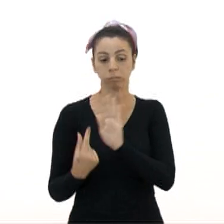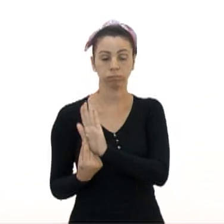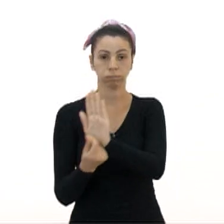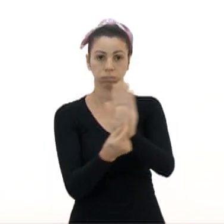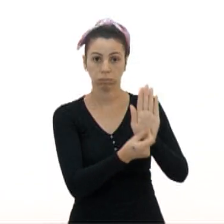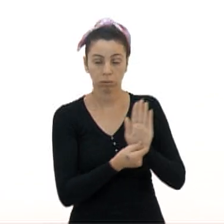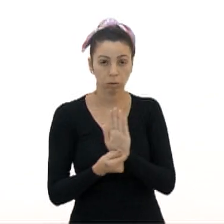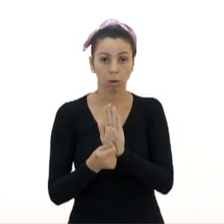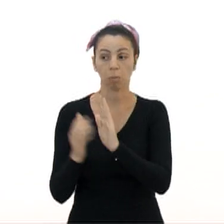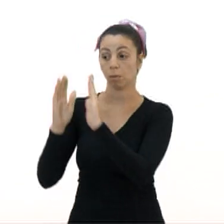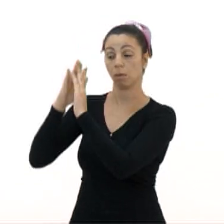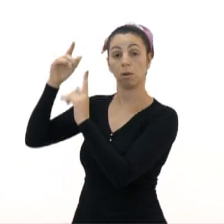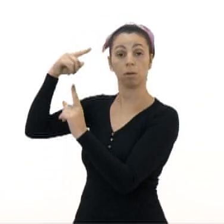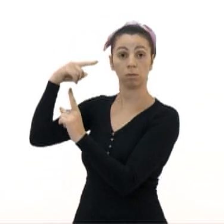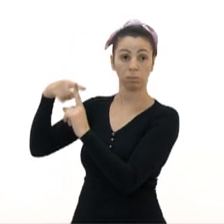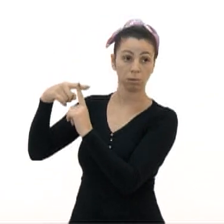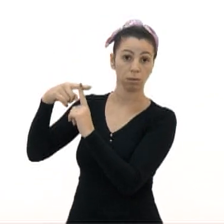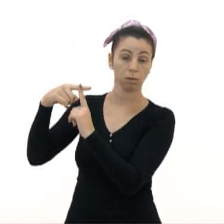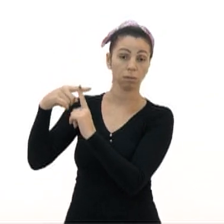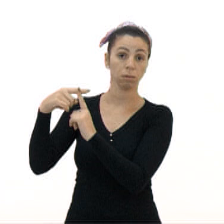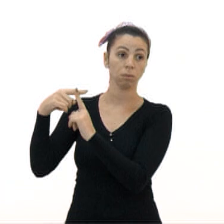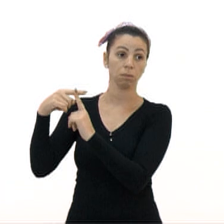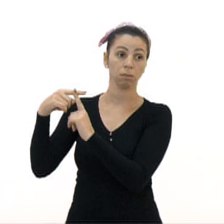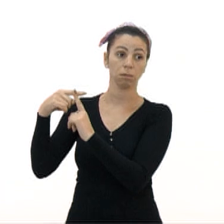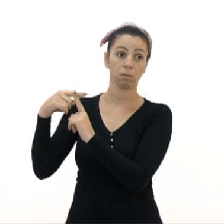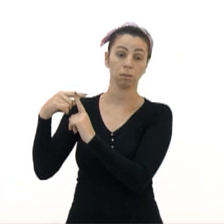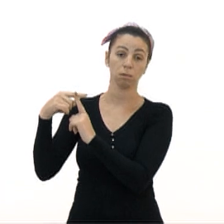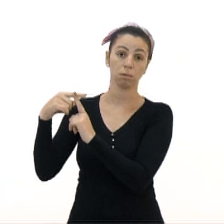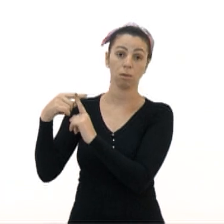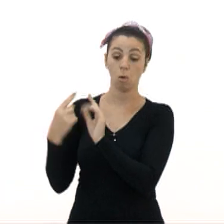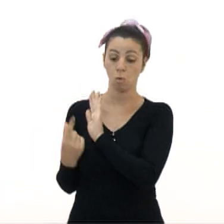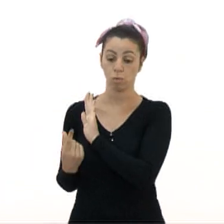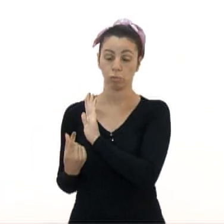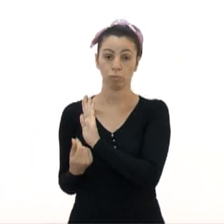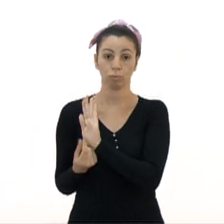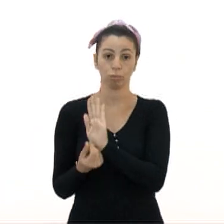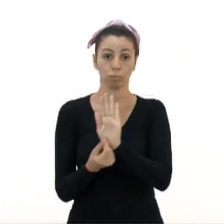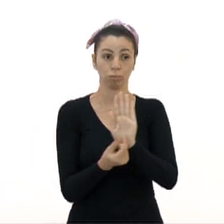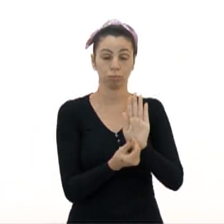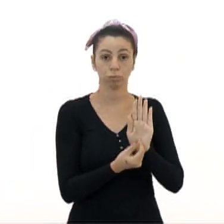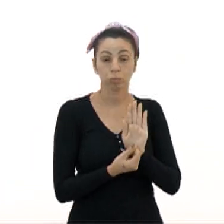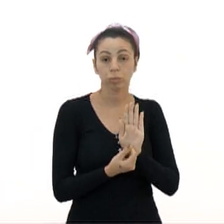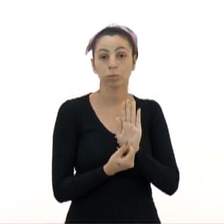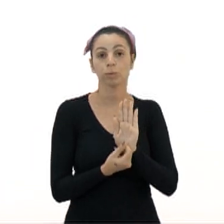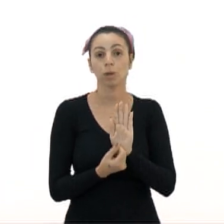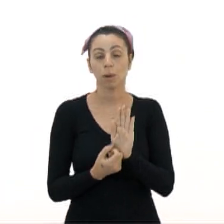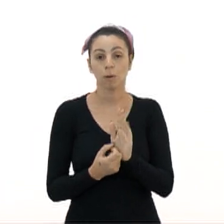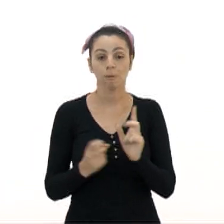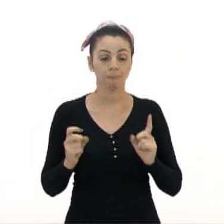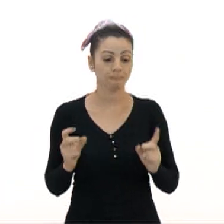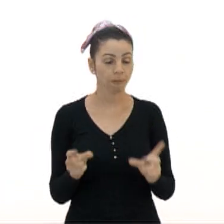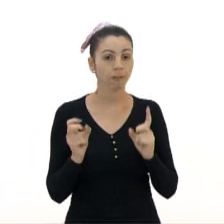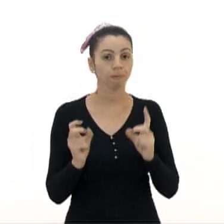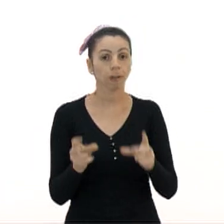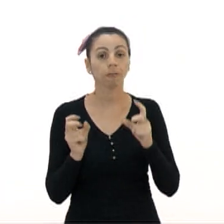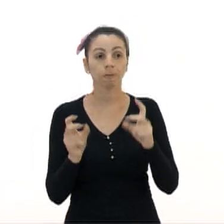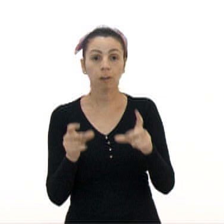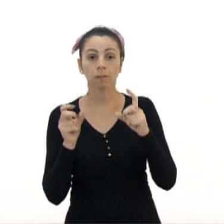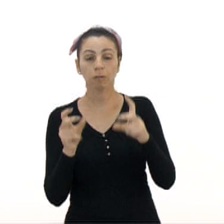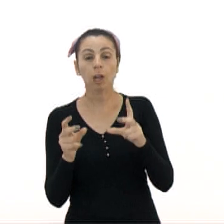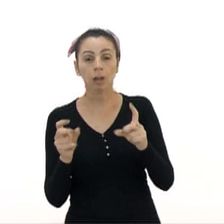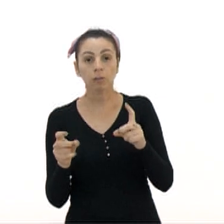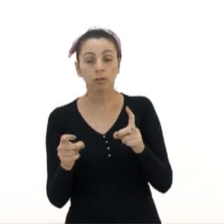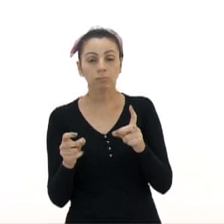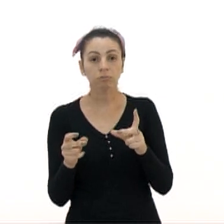aquisitivo, como a igreja estava... Os burgueses foram cada vez, né, mercadores, novas rotas marítimas, tudo ajudou eles a ganharem